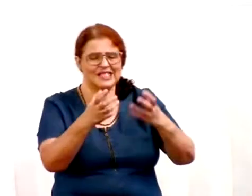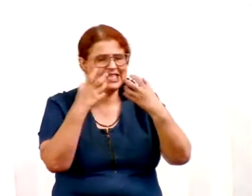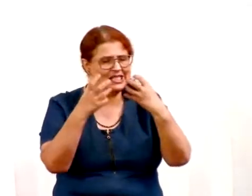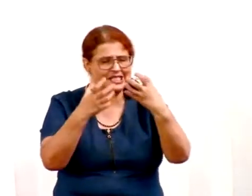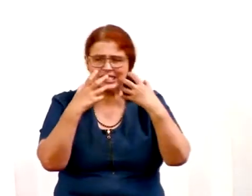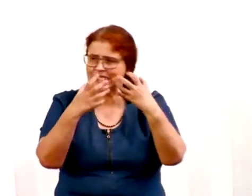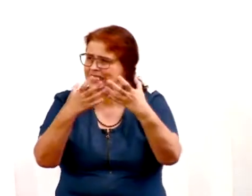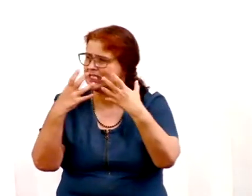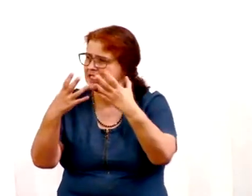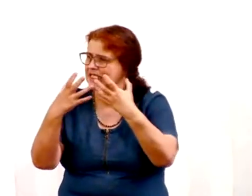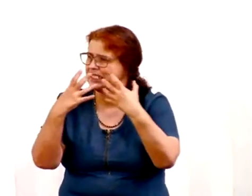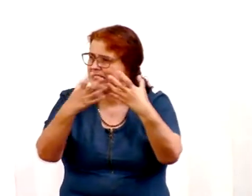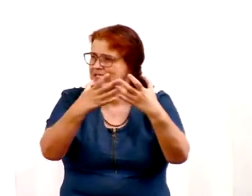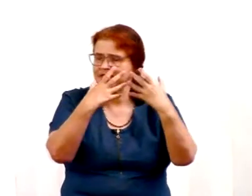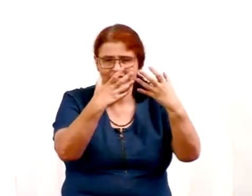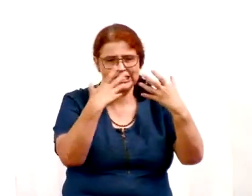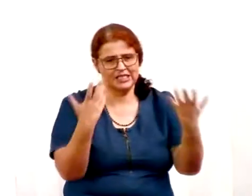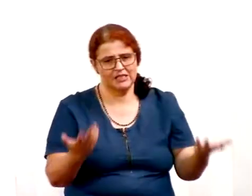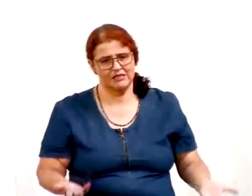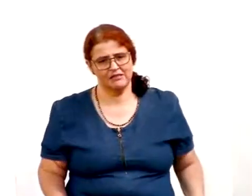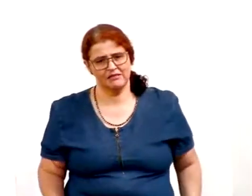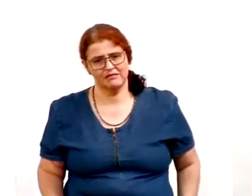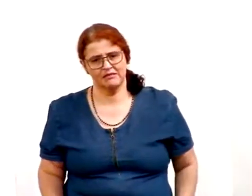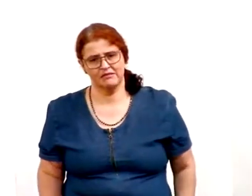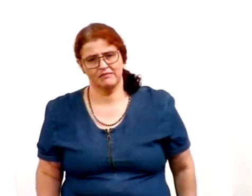Tenham cuidado.